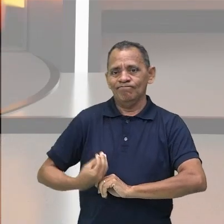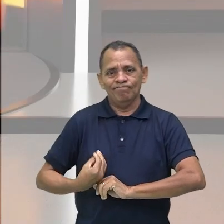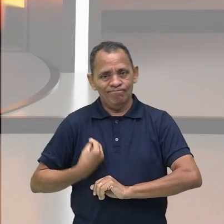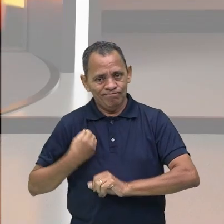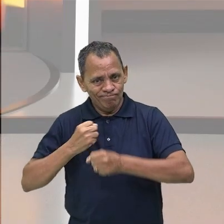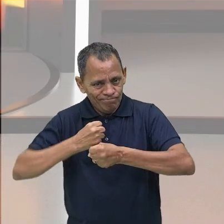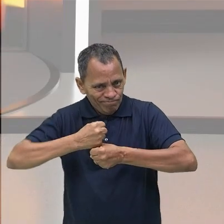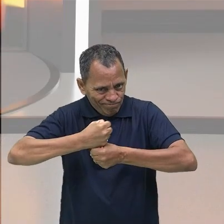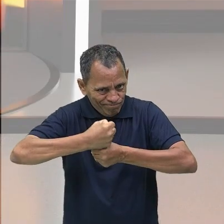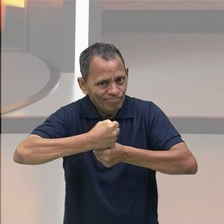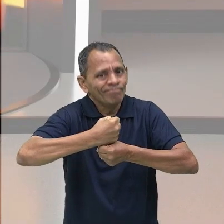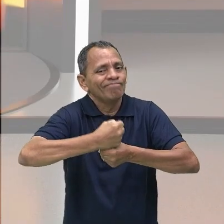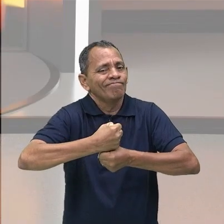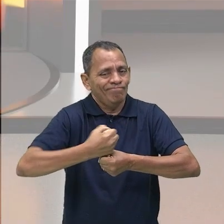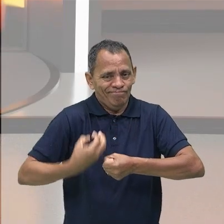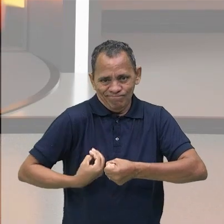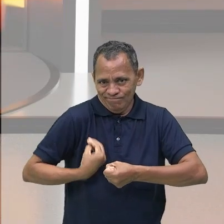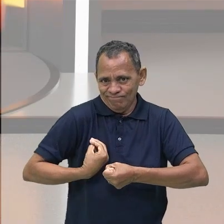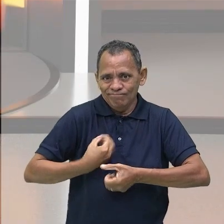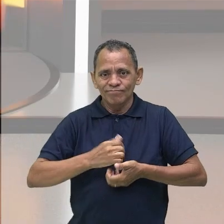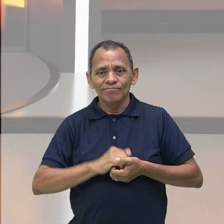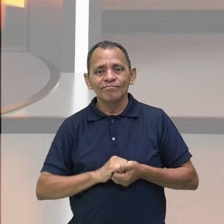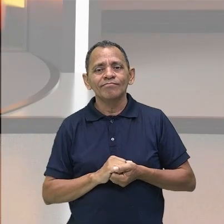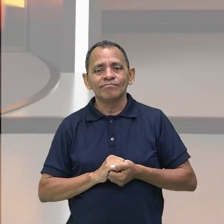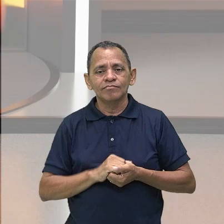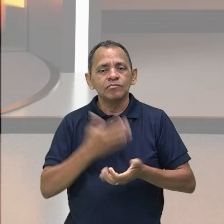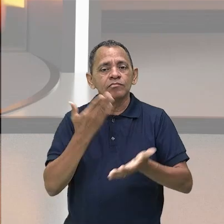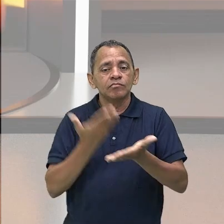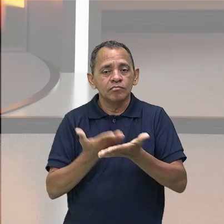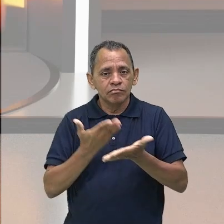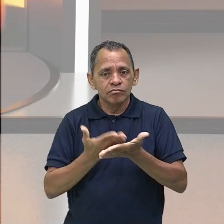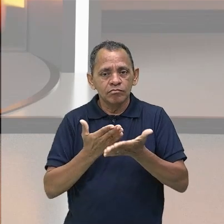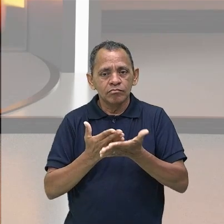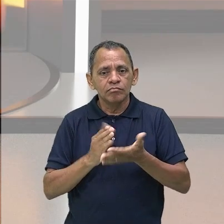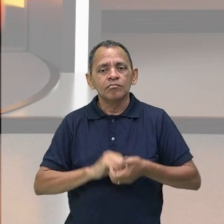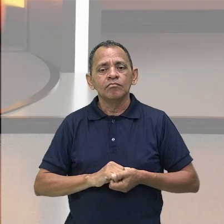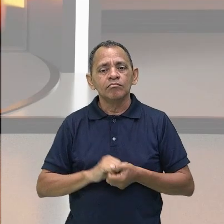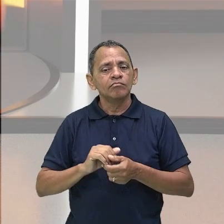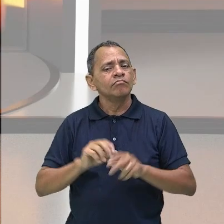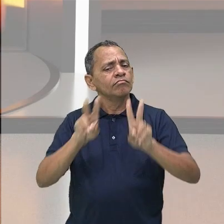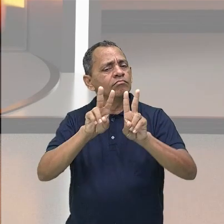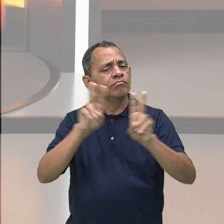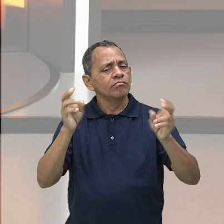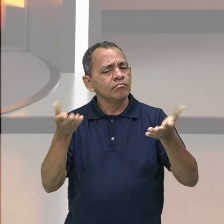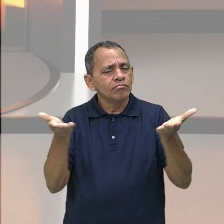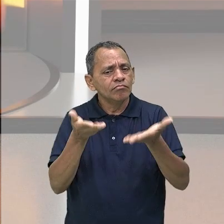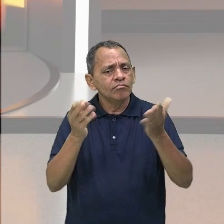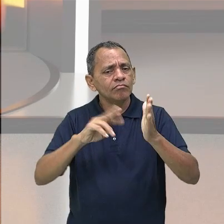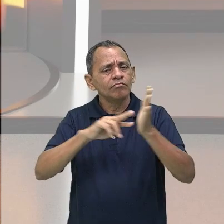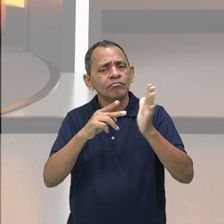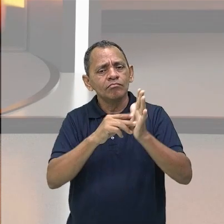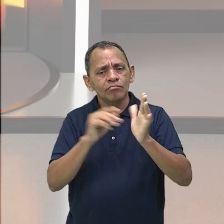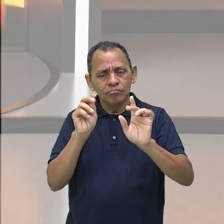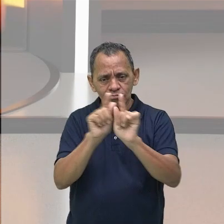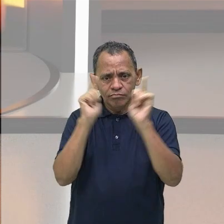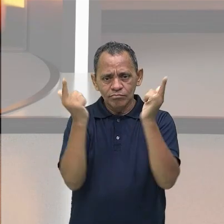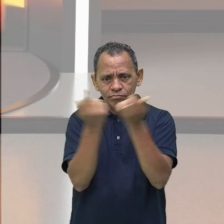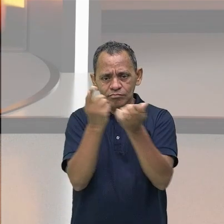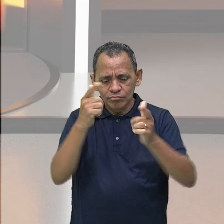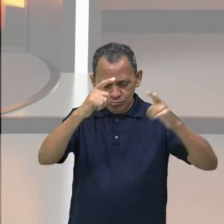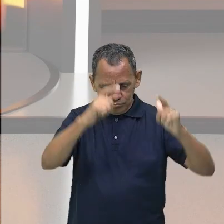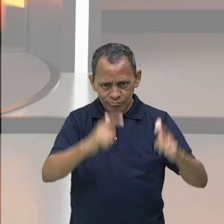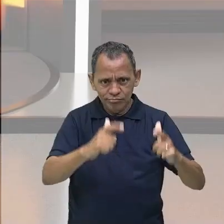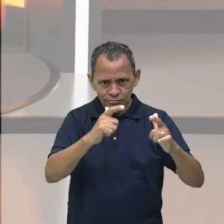ali a nossa vida. Então, a gente vai estudar, né, o que isso significa na geografia, esses lugares